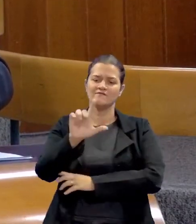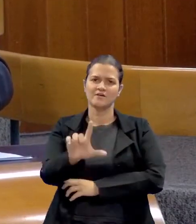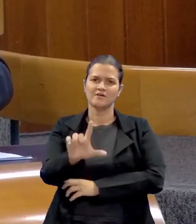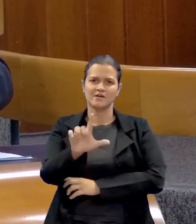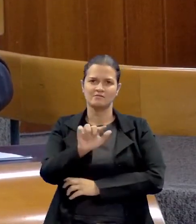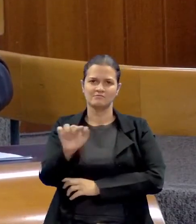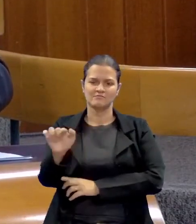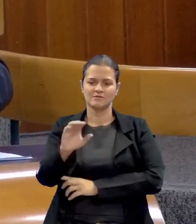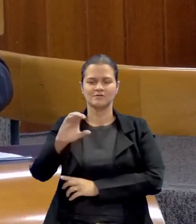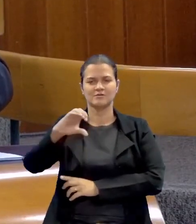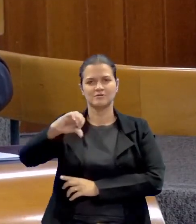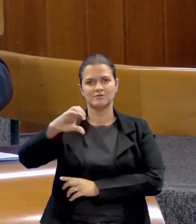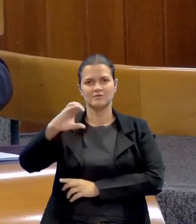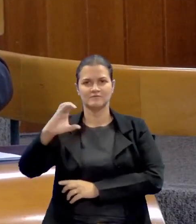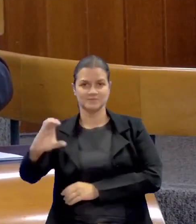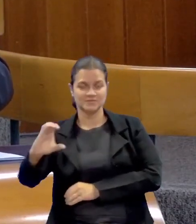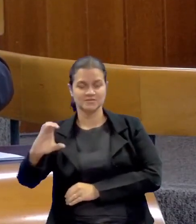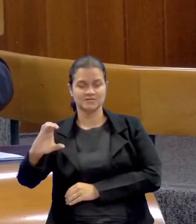FL-9C,